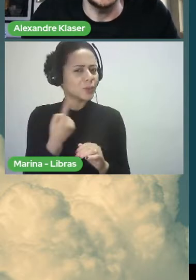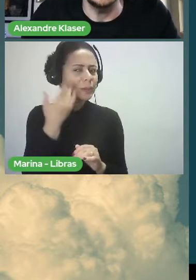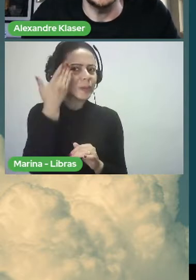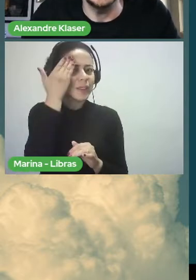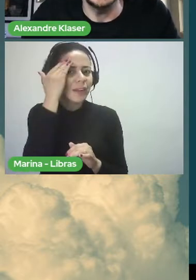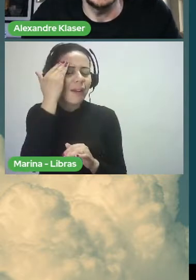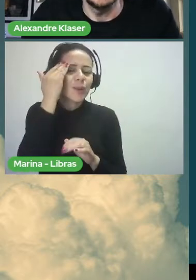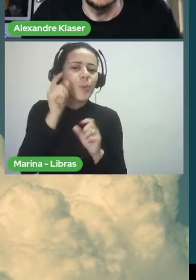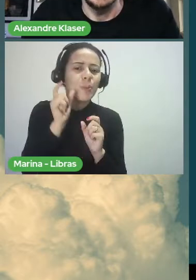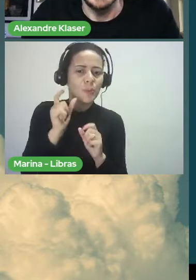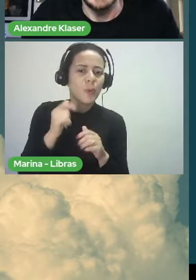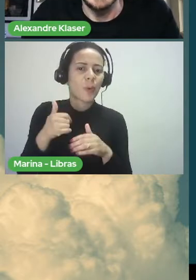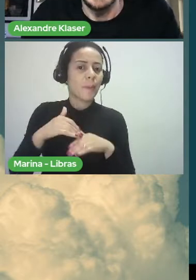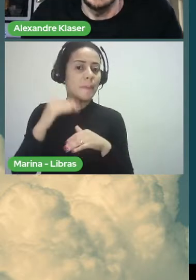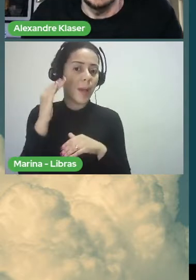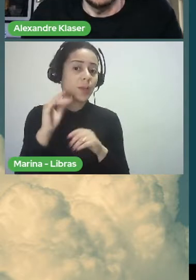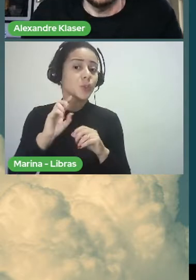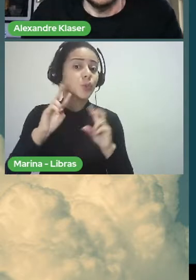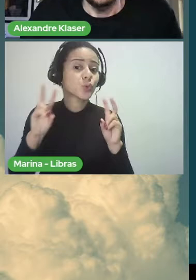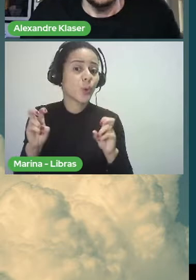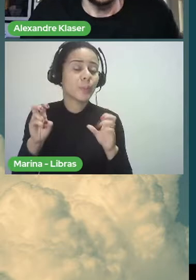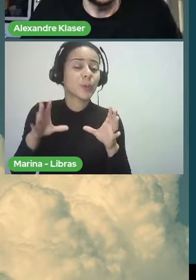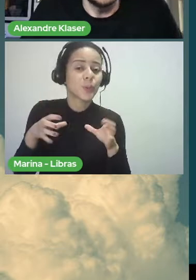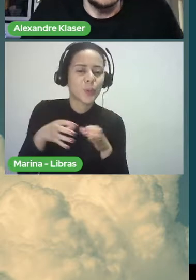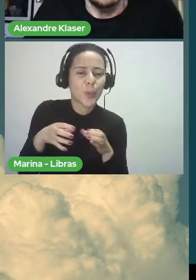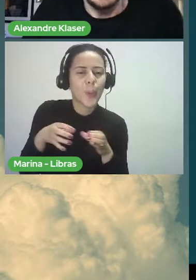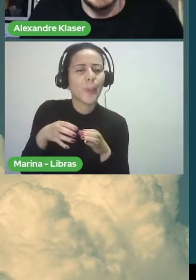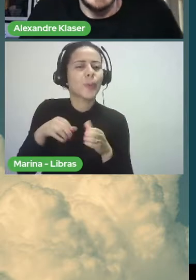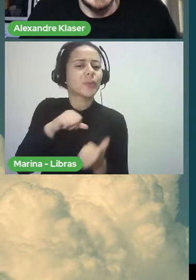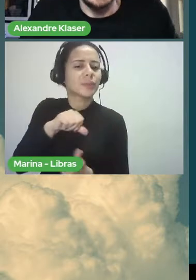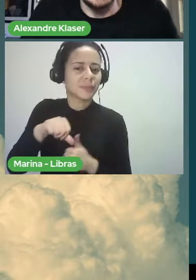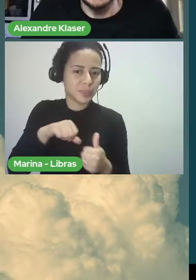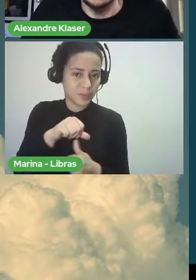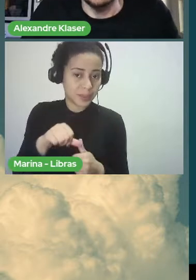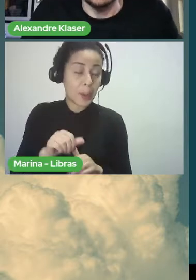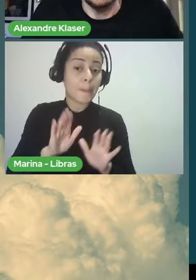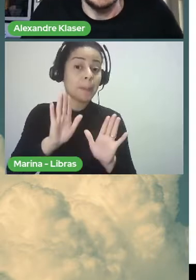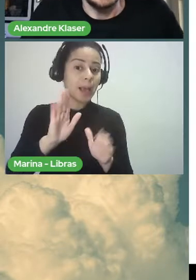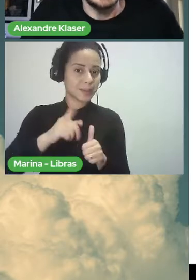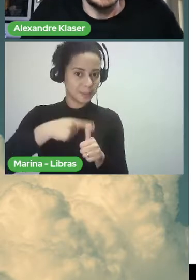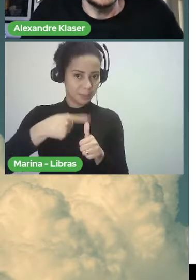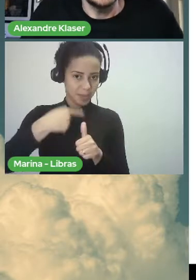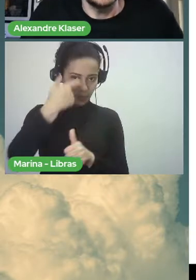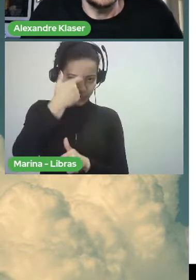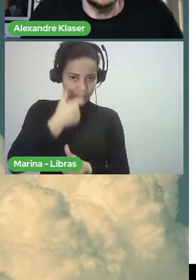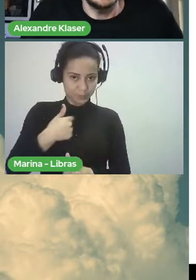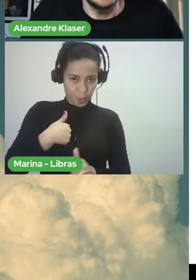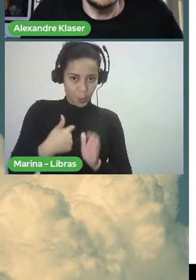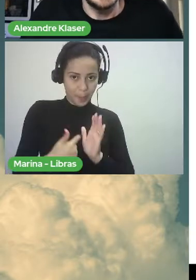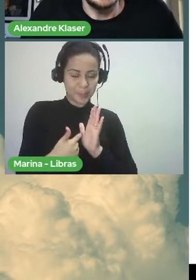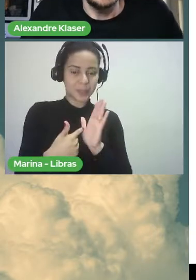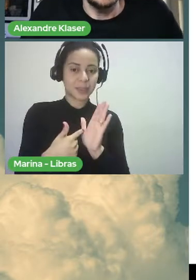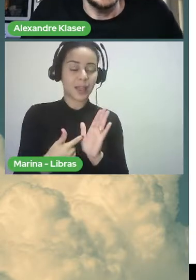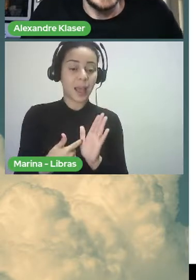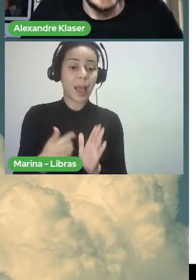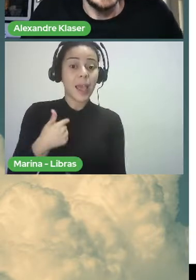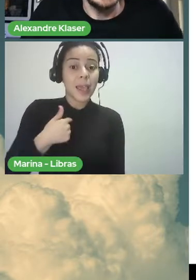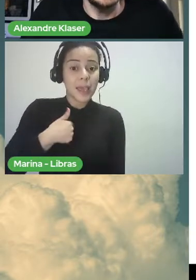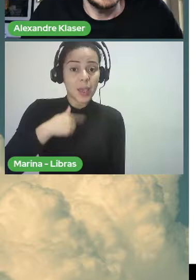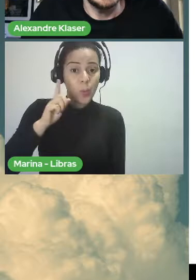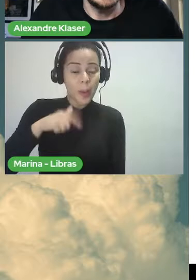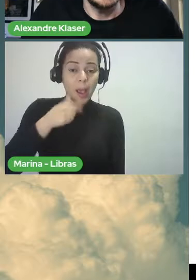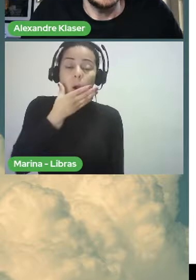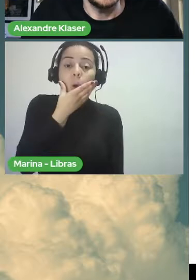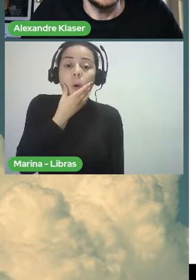dia de equipes. Ok? Falando um pouco de mim, bom, a primeira coisa, eu sou um homem branco, careca,